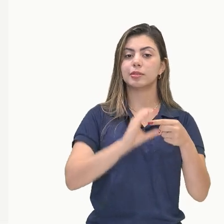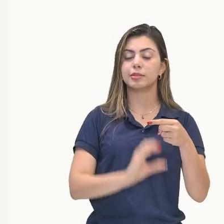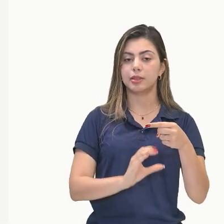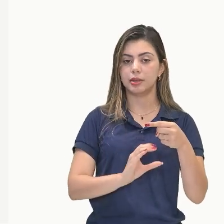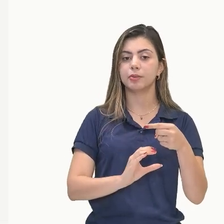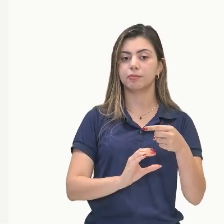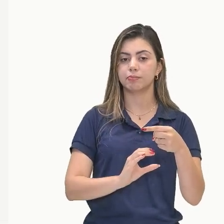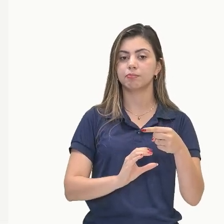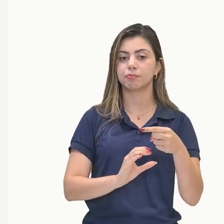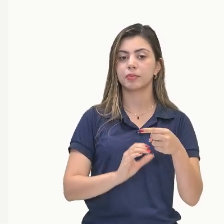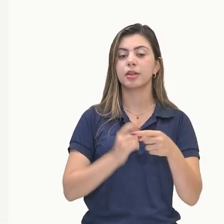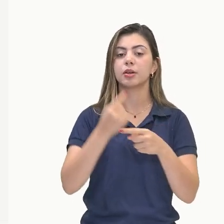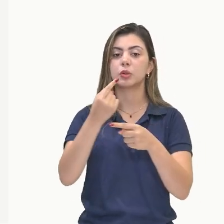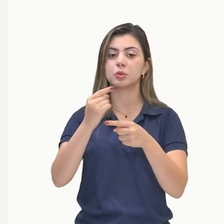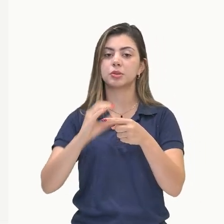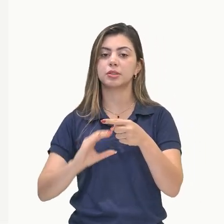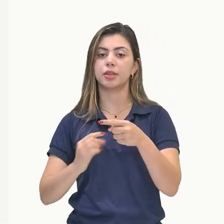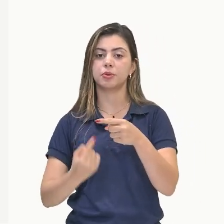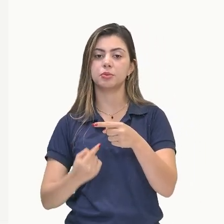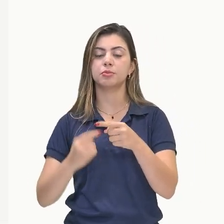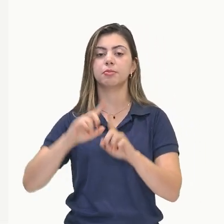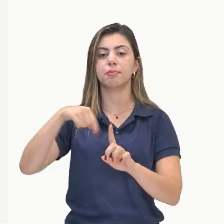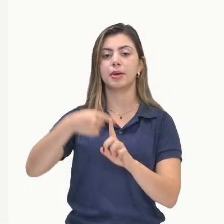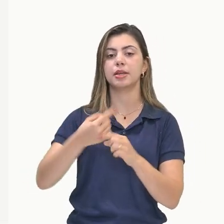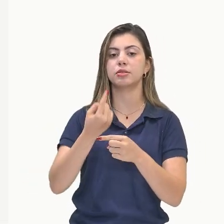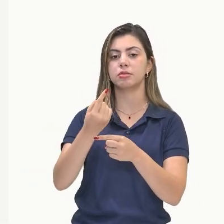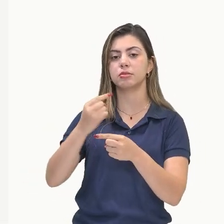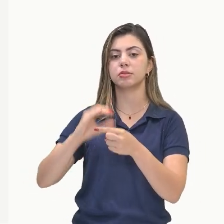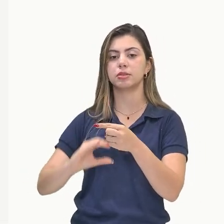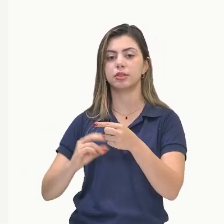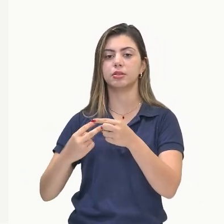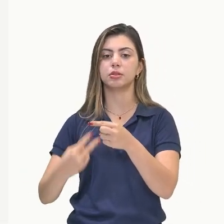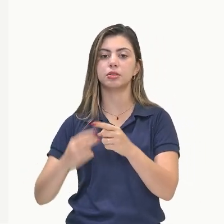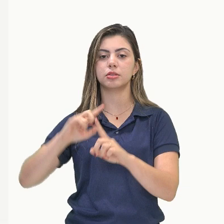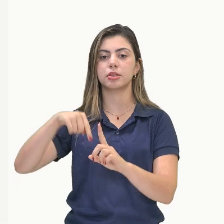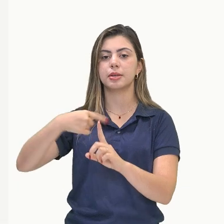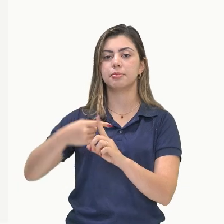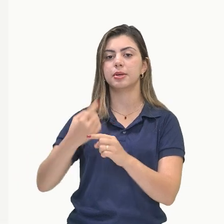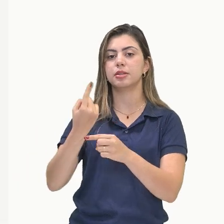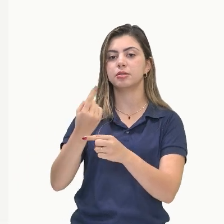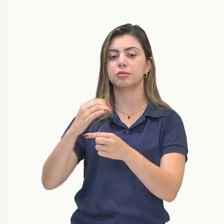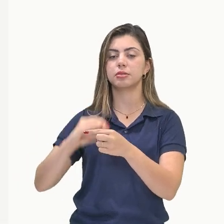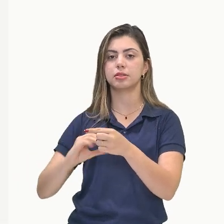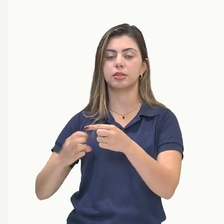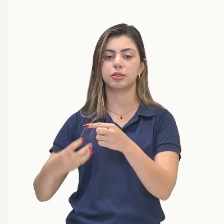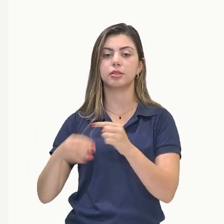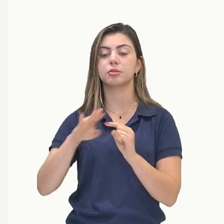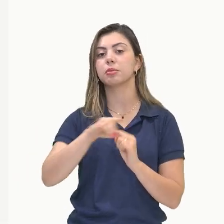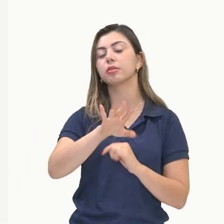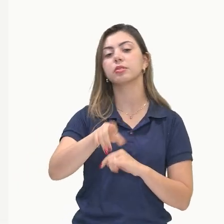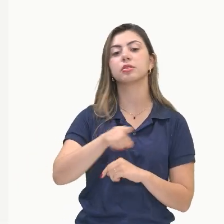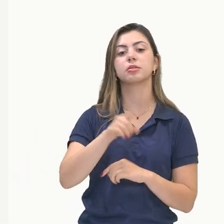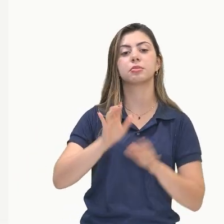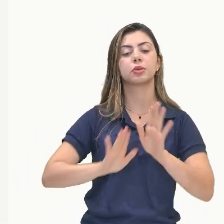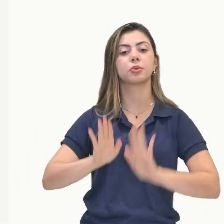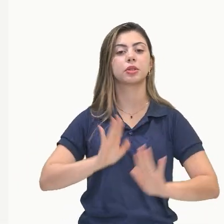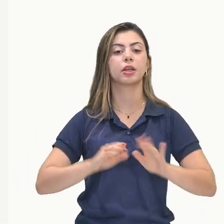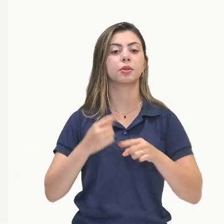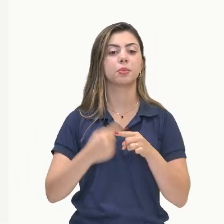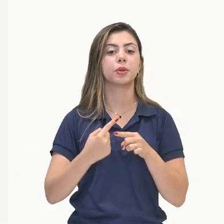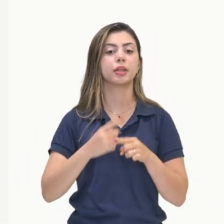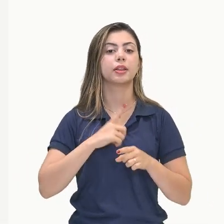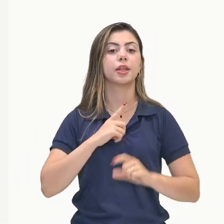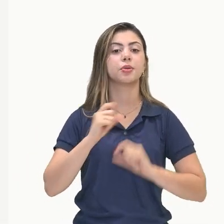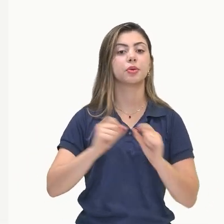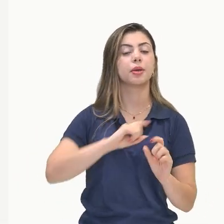igual a 1 sobre C1, mais 1 sobre C2, mais 1 sobre C3. Aqui muito cuidado, pessoal, porque eu tenho uma soma de